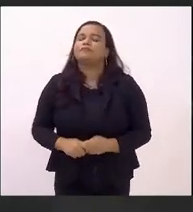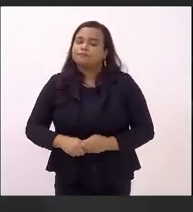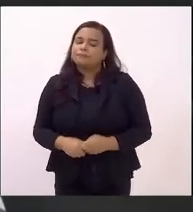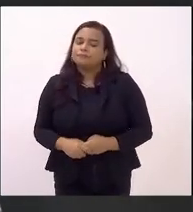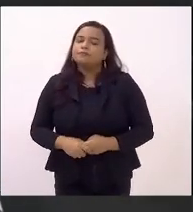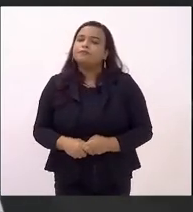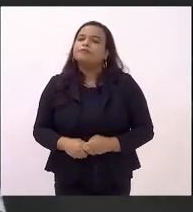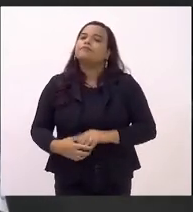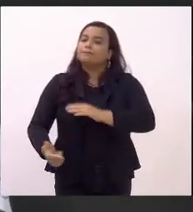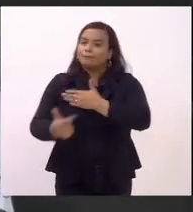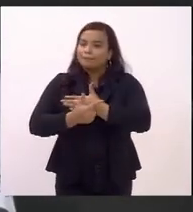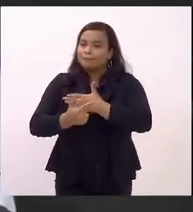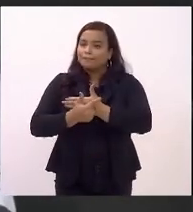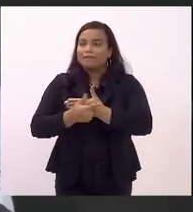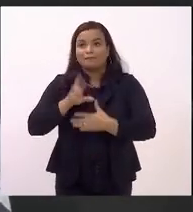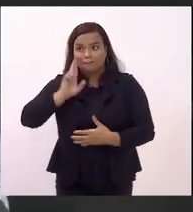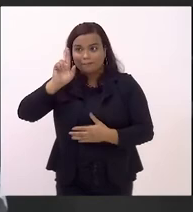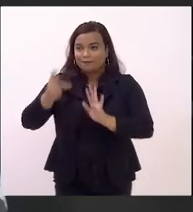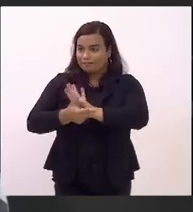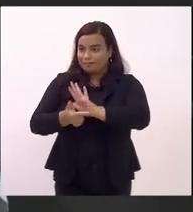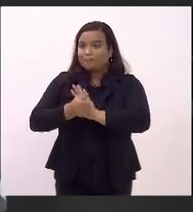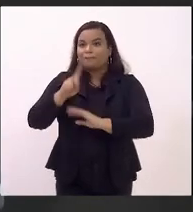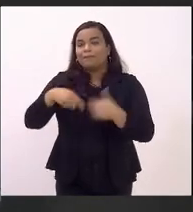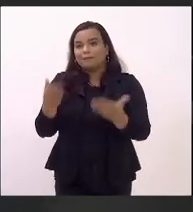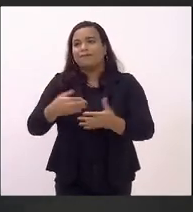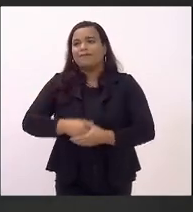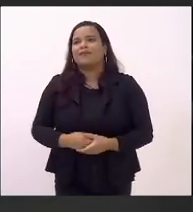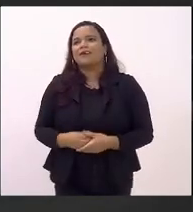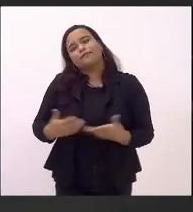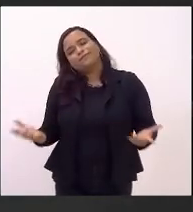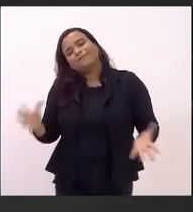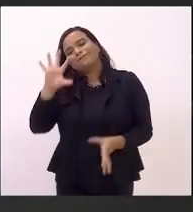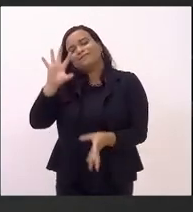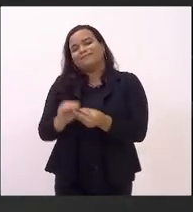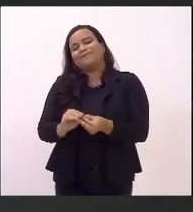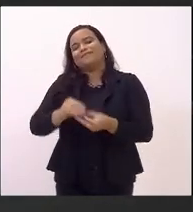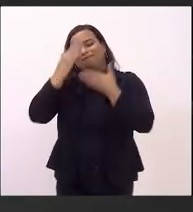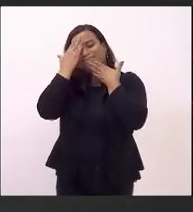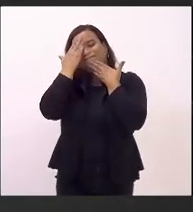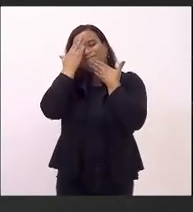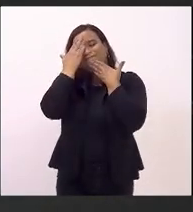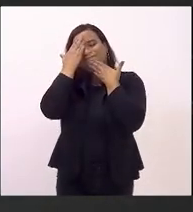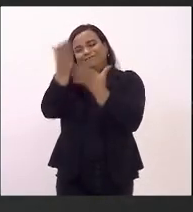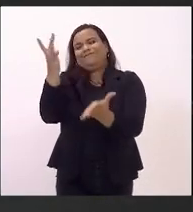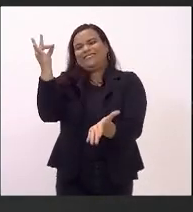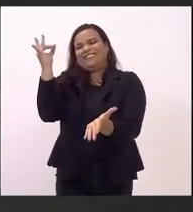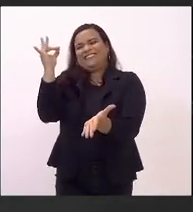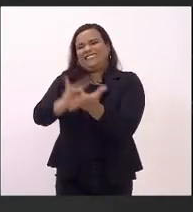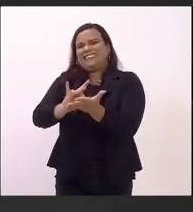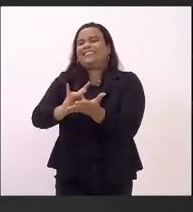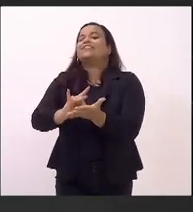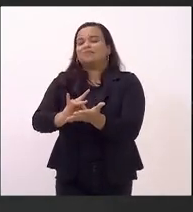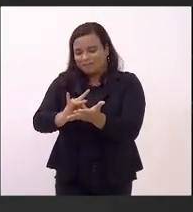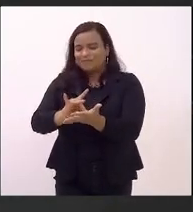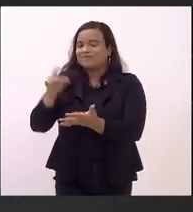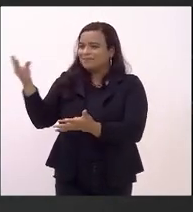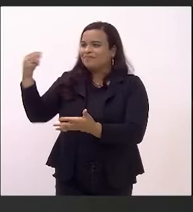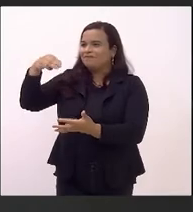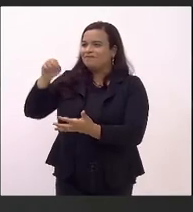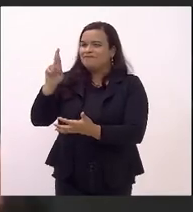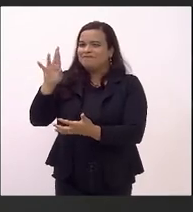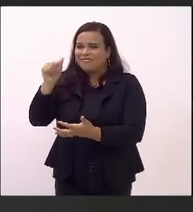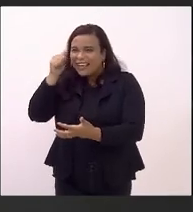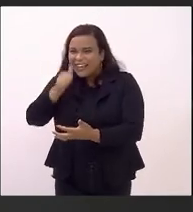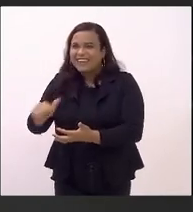E esse é o papel. Então, eu quero agradecer de coração, Marta. Mas de coração. De coração pelo